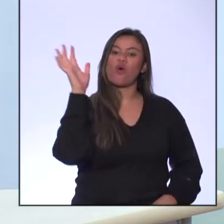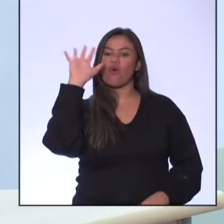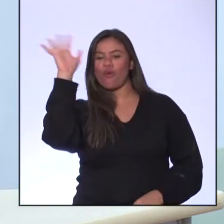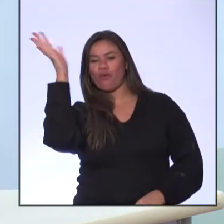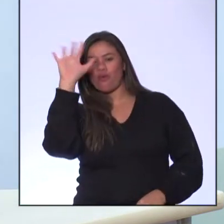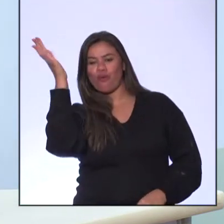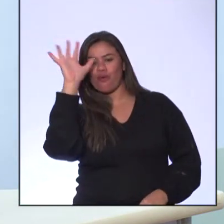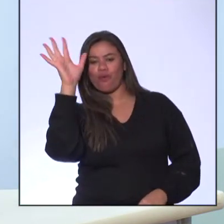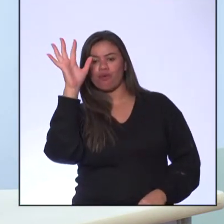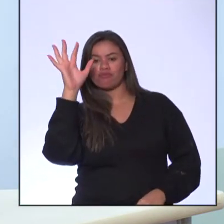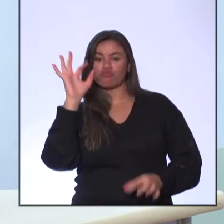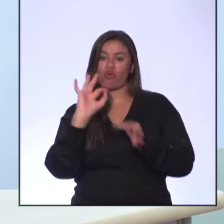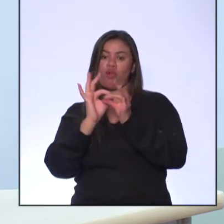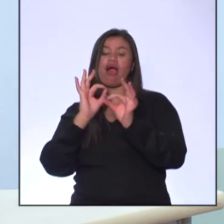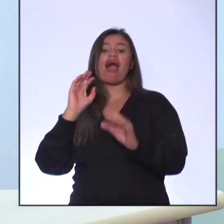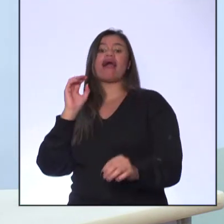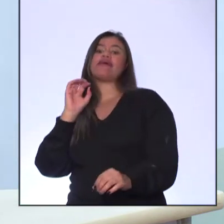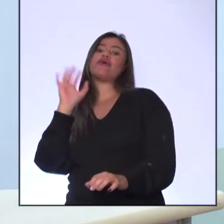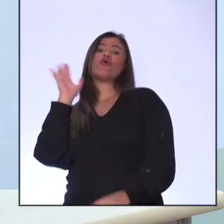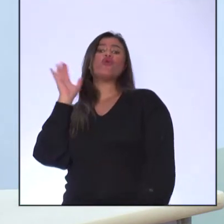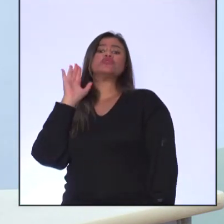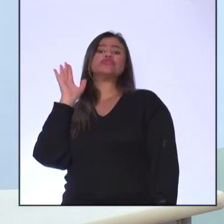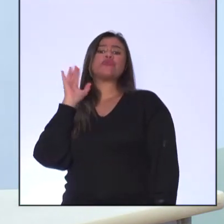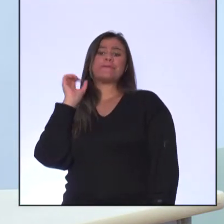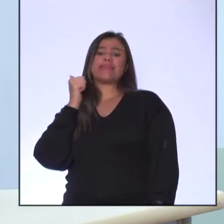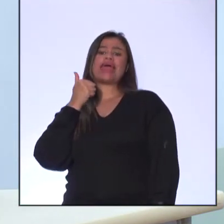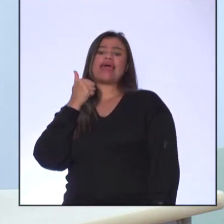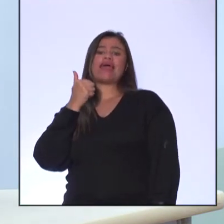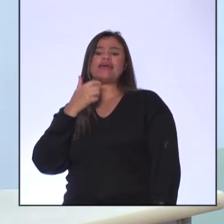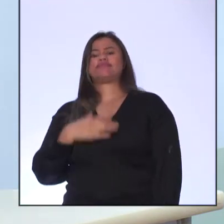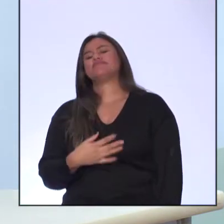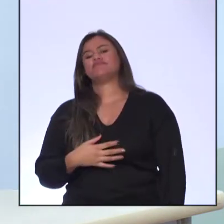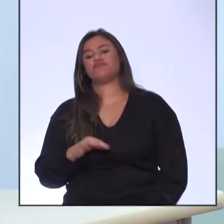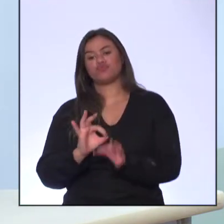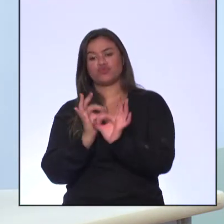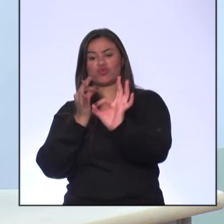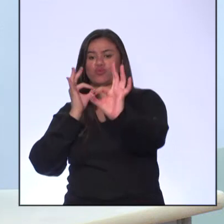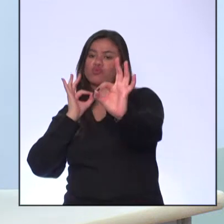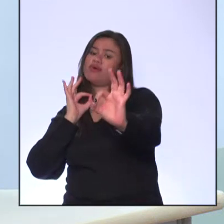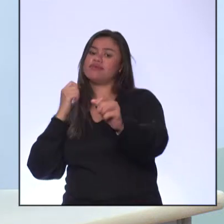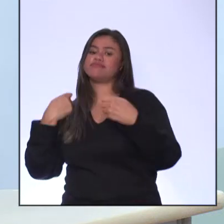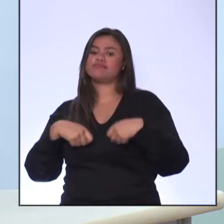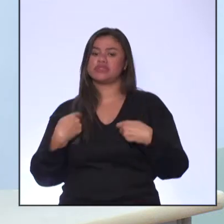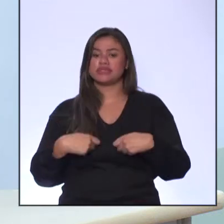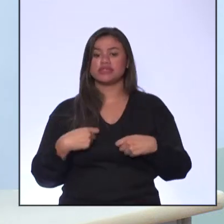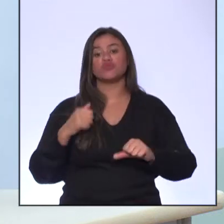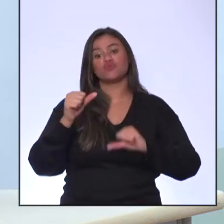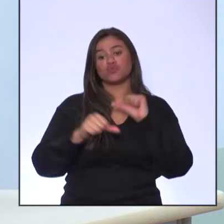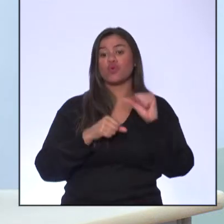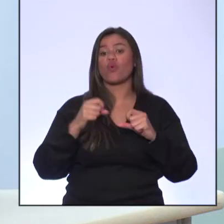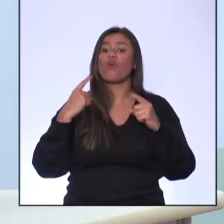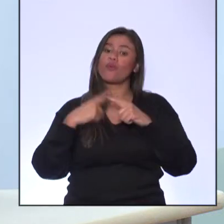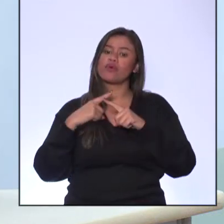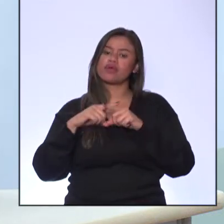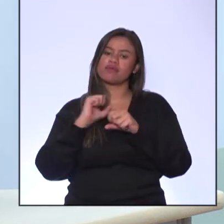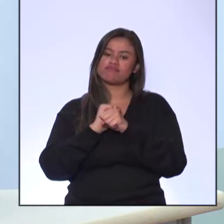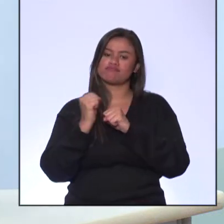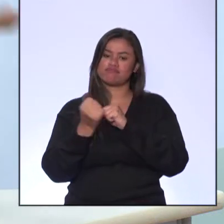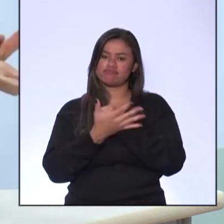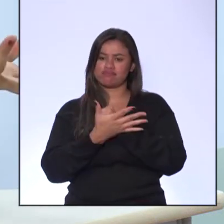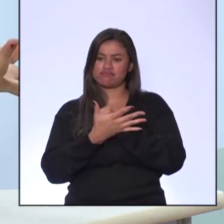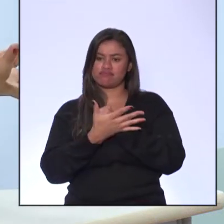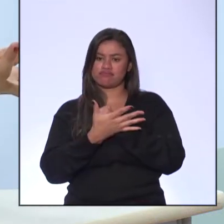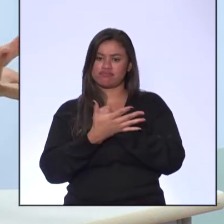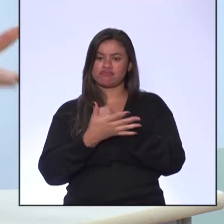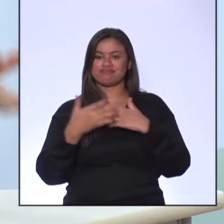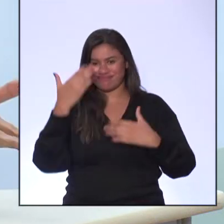gente fala mais de longe com as pessoas, né? Então, todas essas questões vão mudando de acordo com os cenários onde a gente vive. E